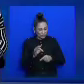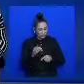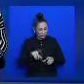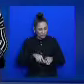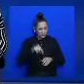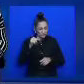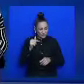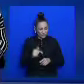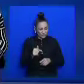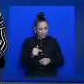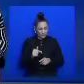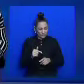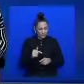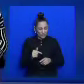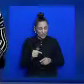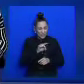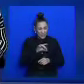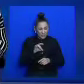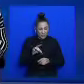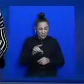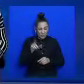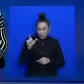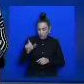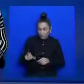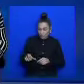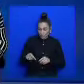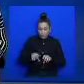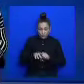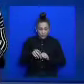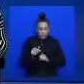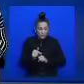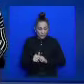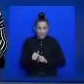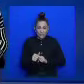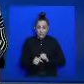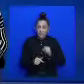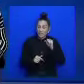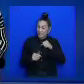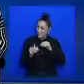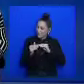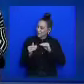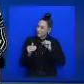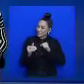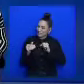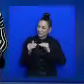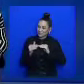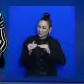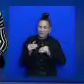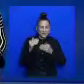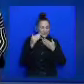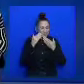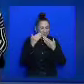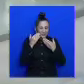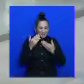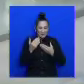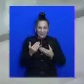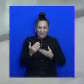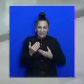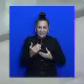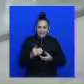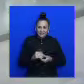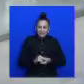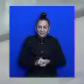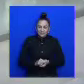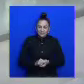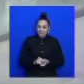os 7 números sorteados para cada uma das 7 colunas do Super 7? Sim, confirmo. Sim, confirmo. Muito obrigado, senhoras